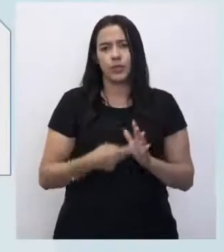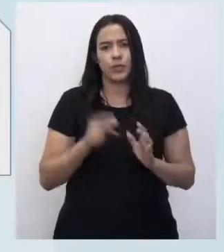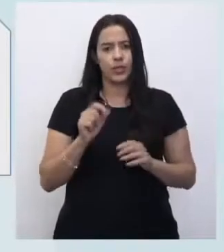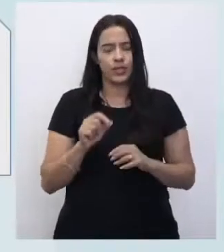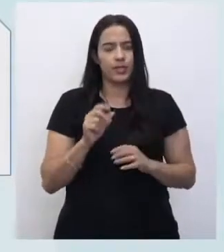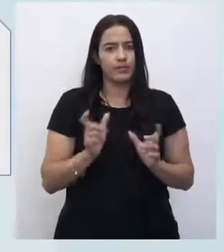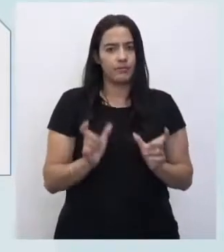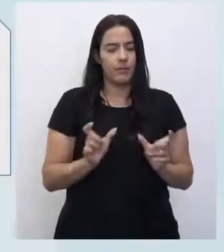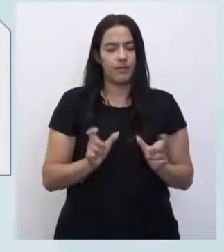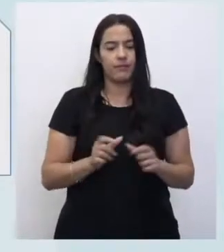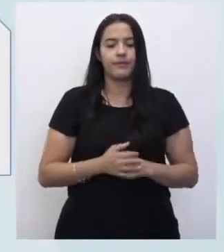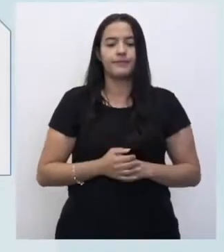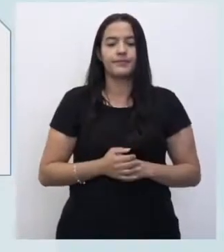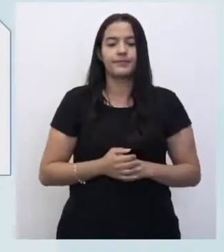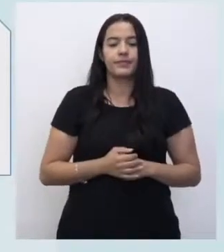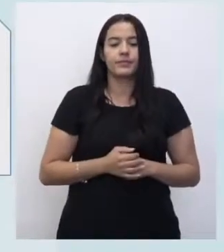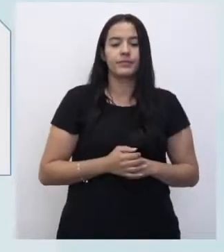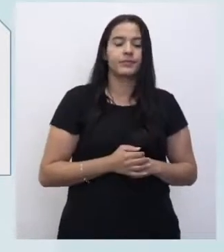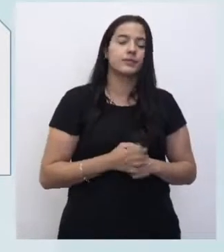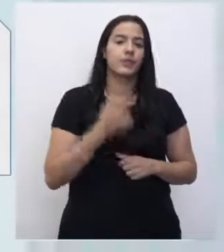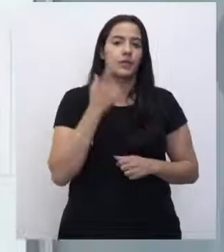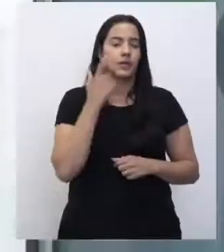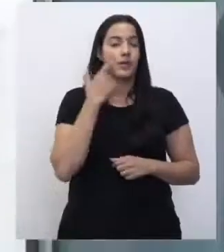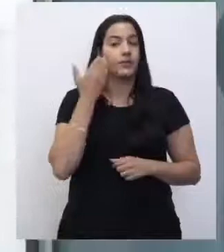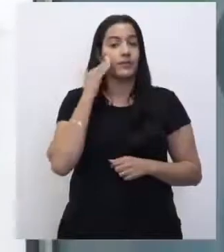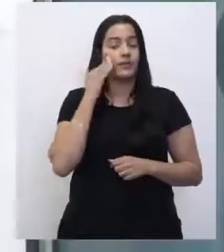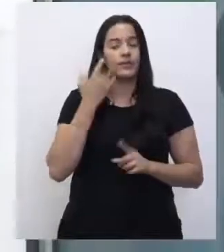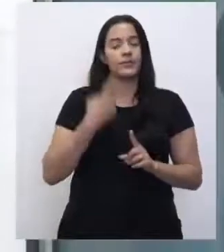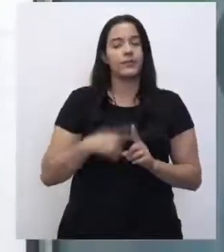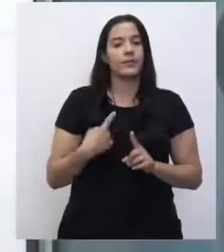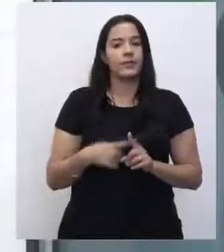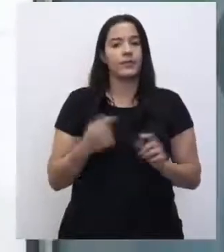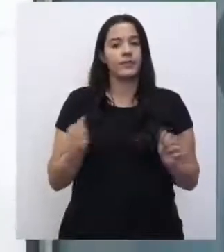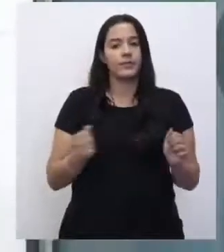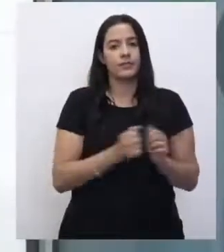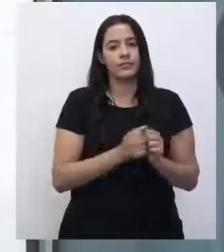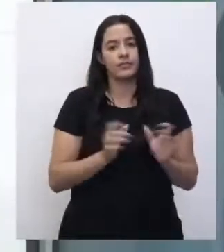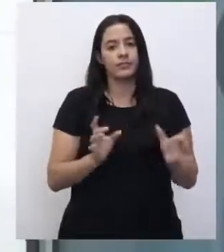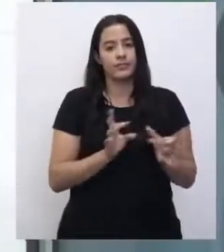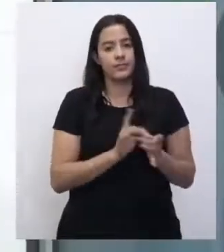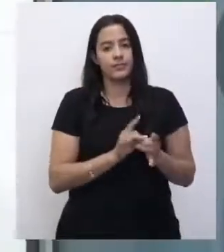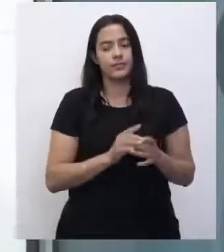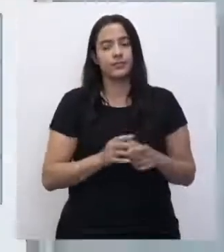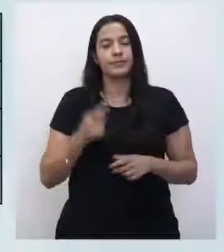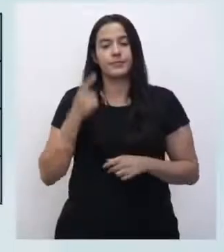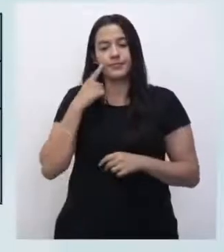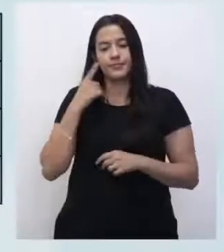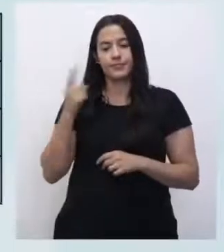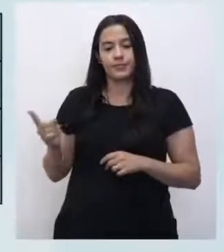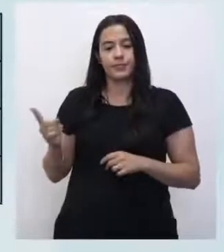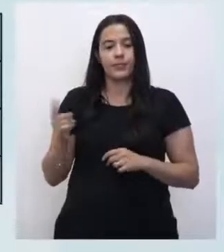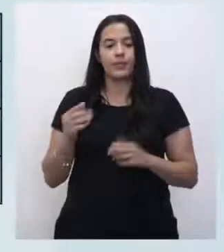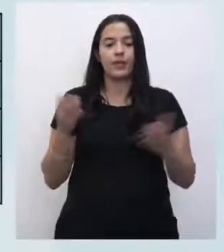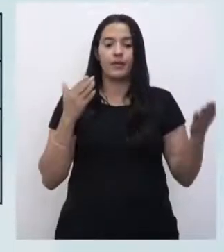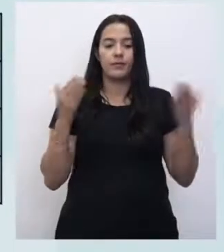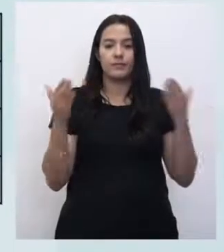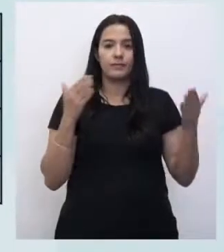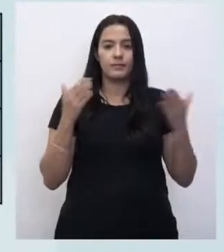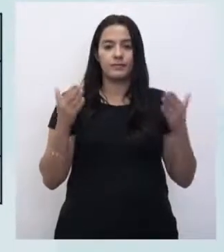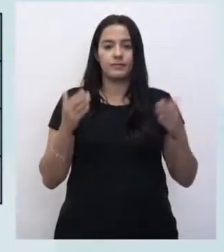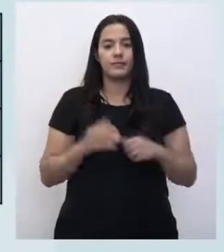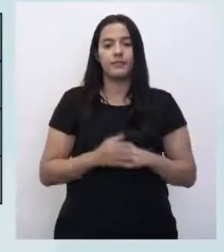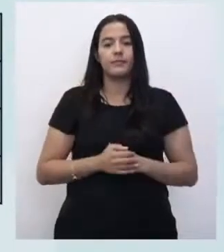palavras, ok? Eles estão ali por uma razão e vamos tentar entender o porquê deles. Então, está aparecendo aí pra gente a comparação do quadro